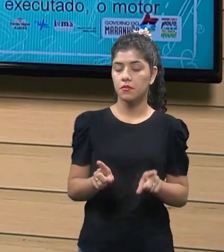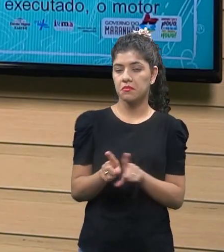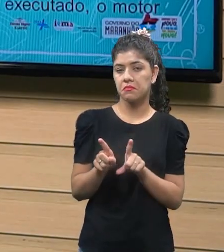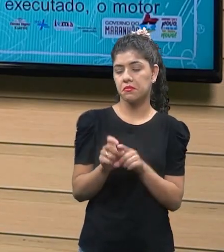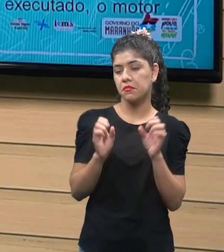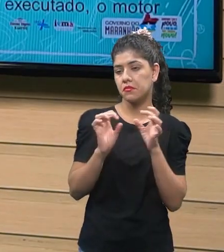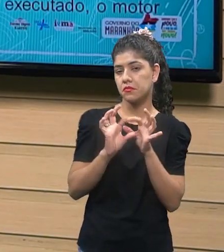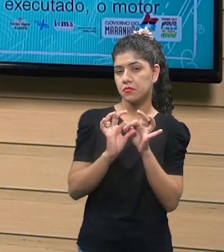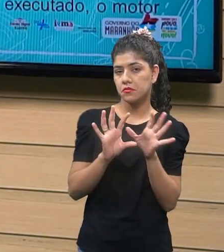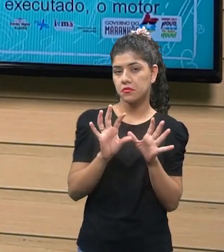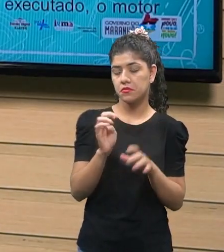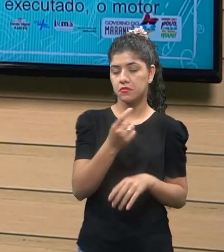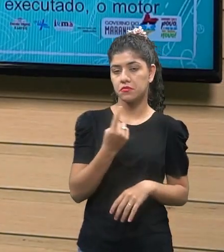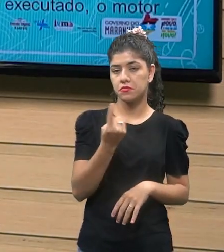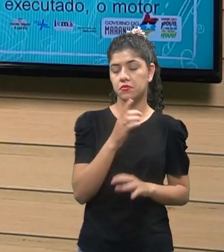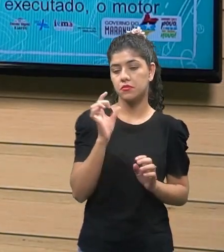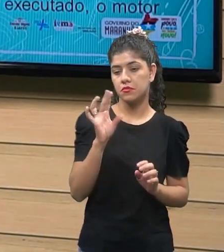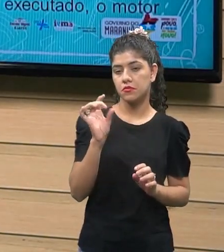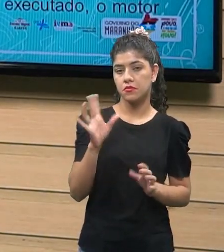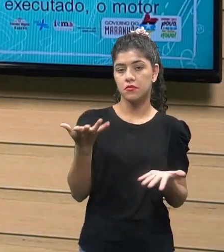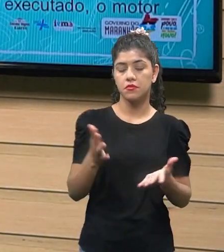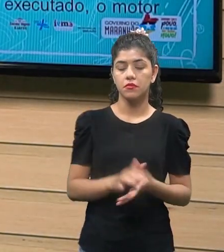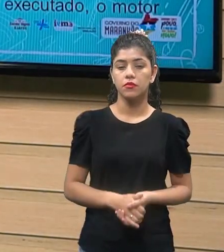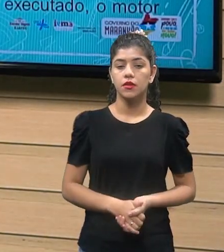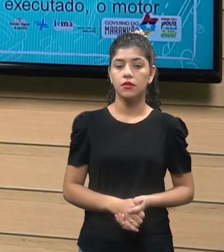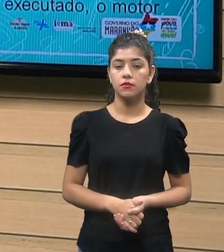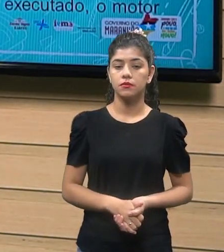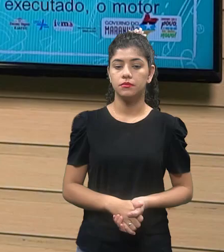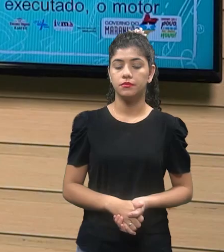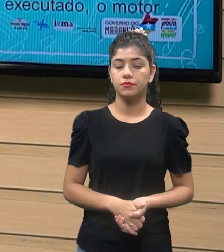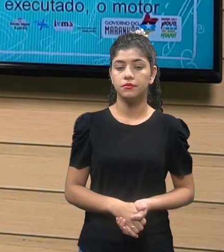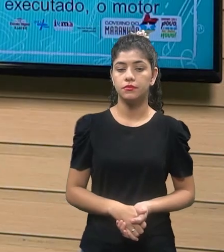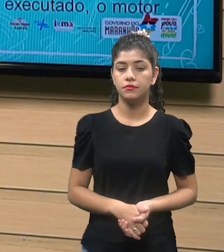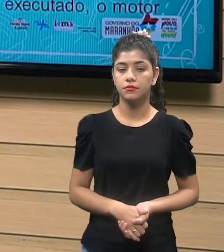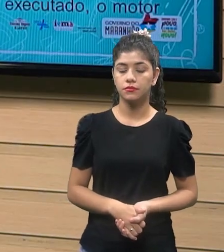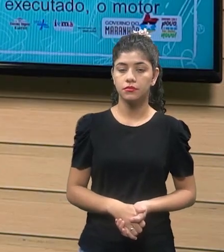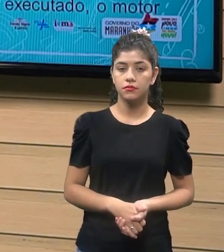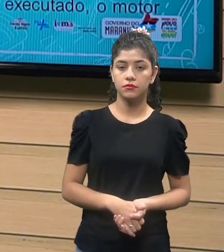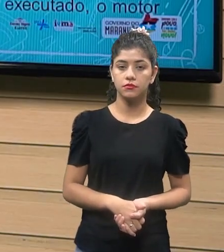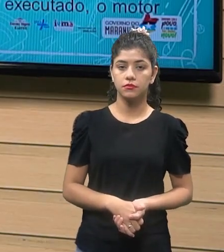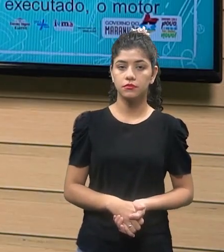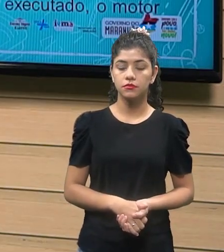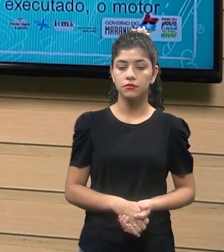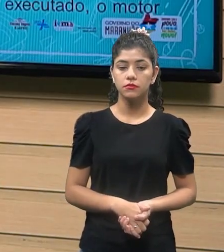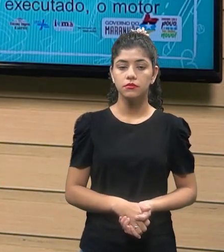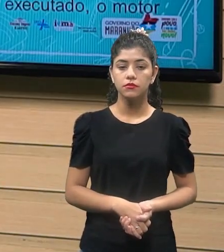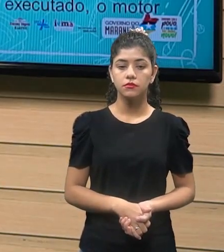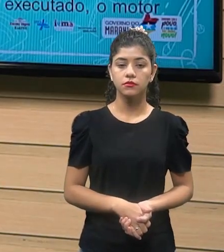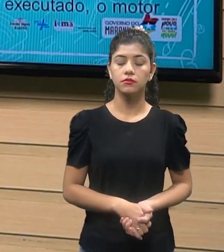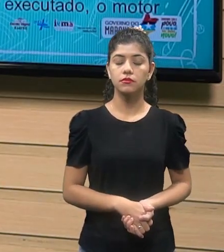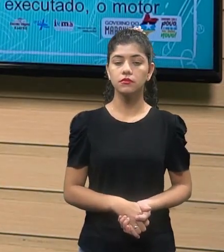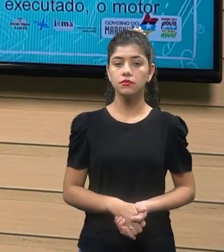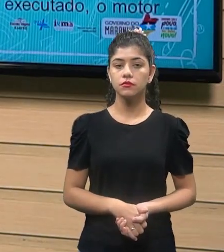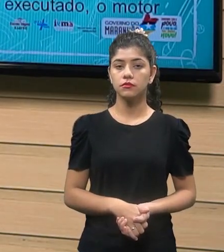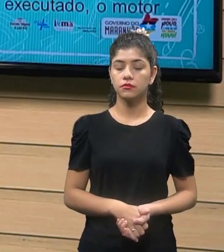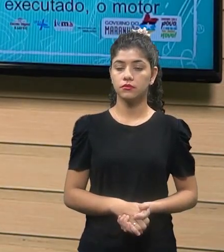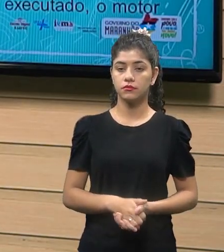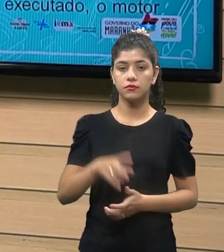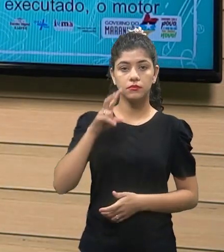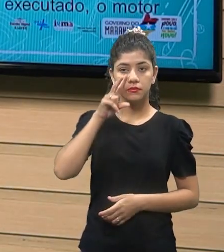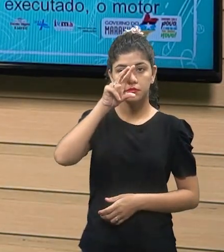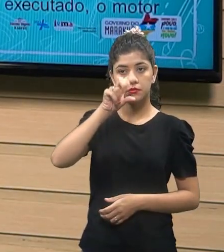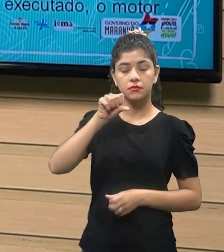giro, certo? Então, se o motor ele estiver na posição em que a